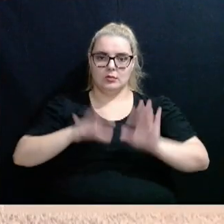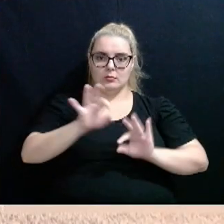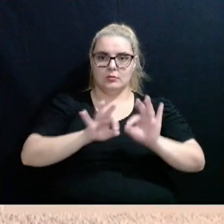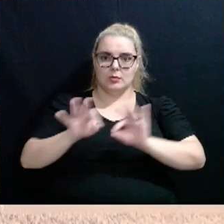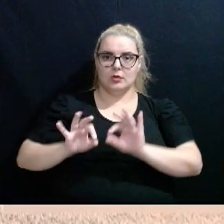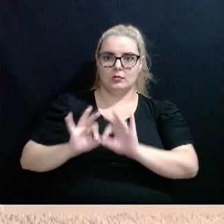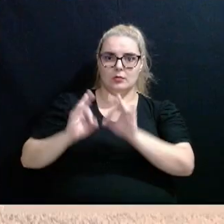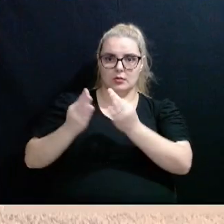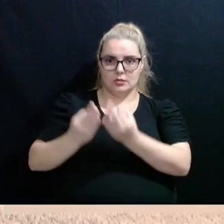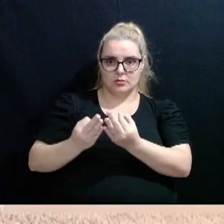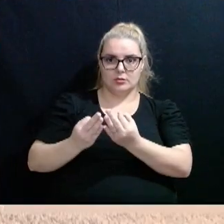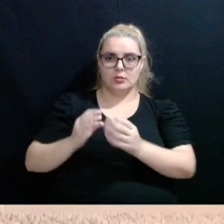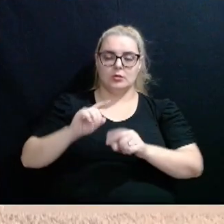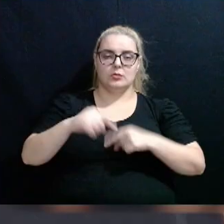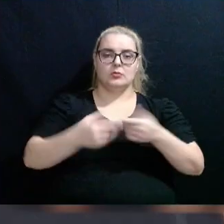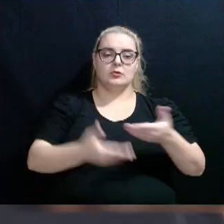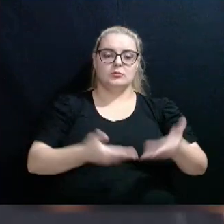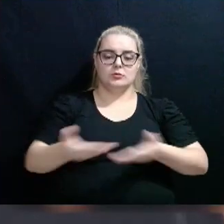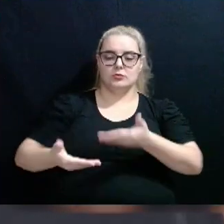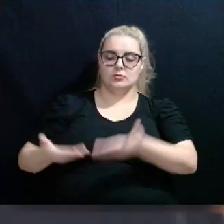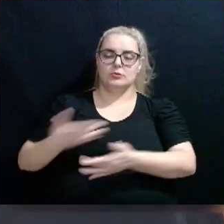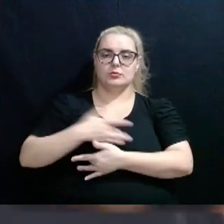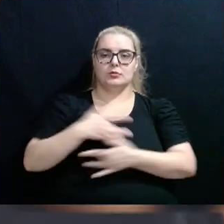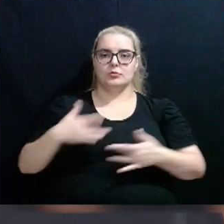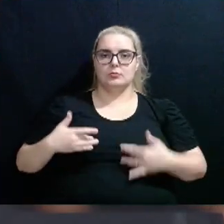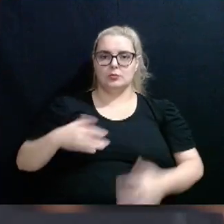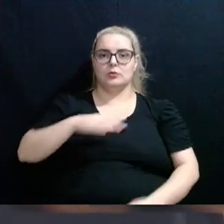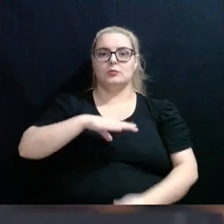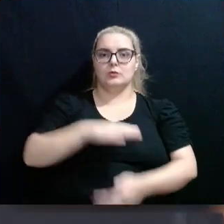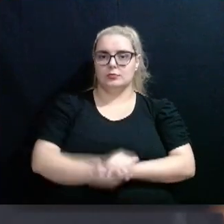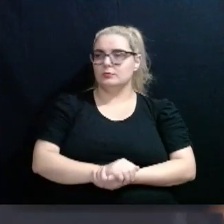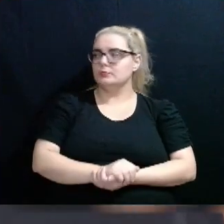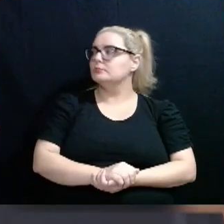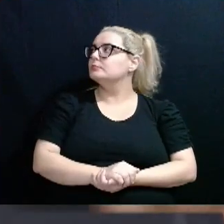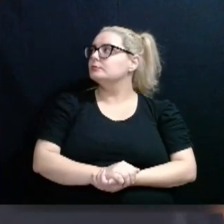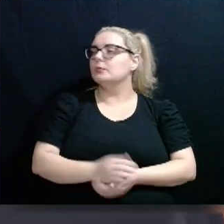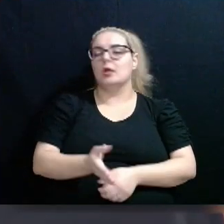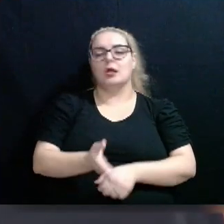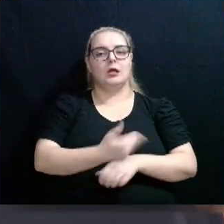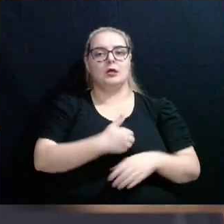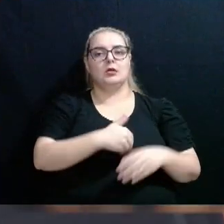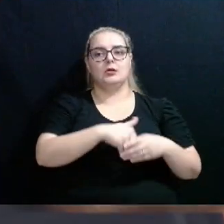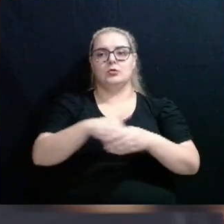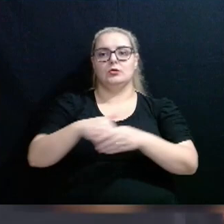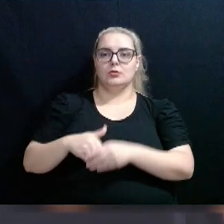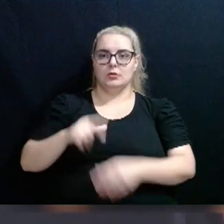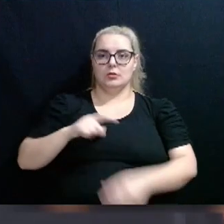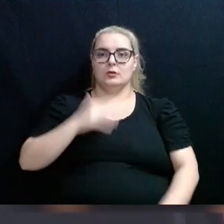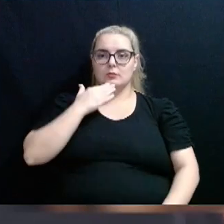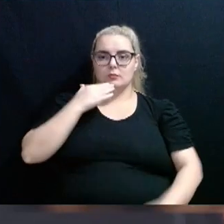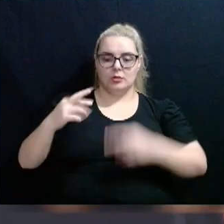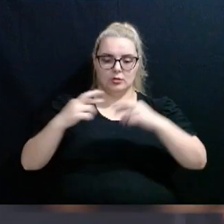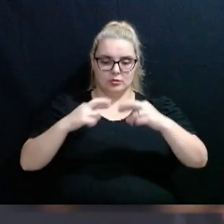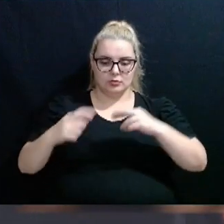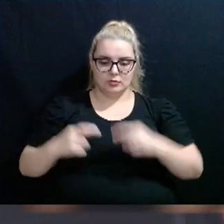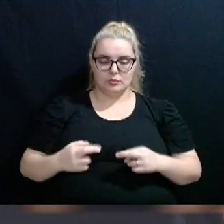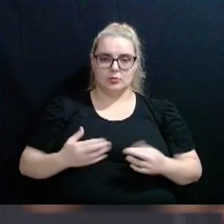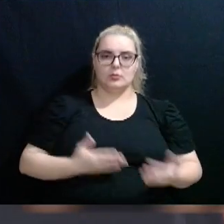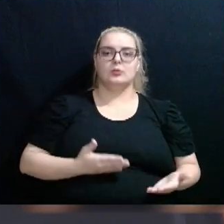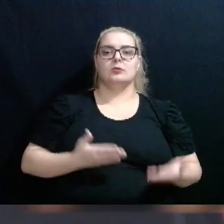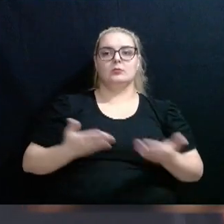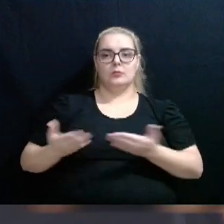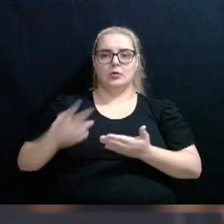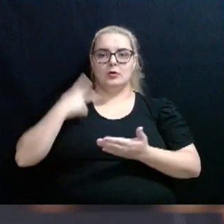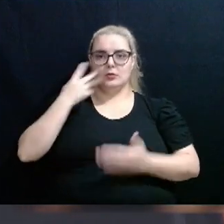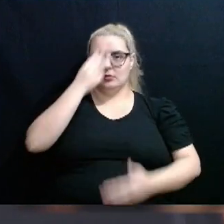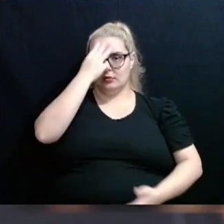outros serviços de saúde do município. Antes da votação, houve um pedido de vistas apresentado pelo vereador